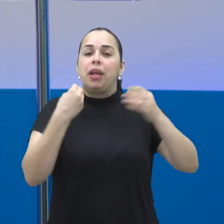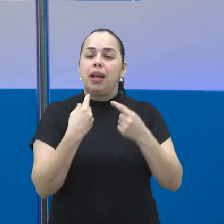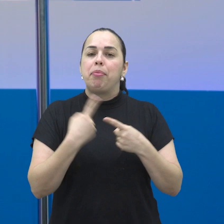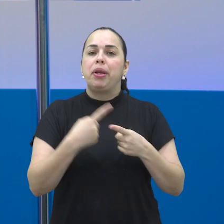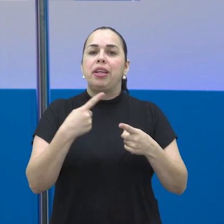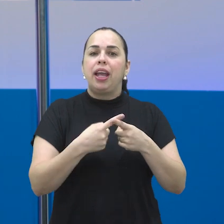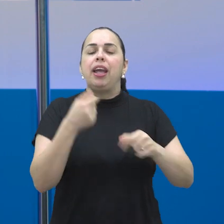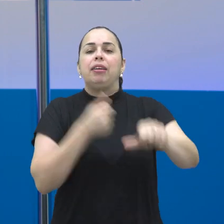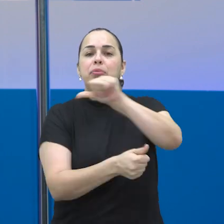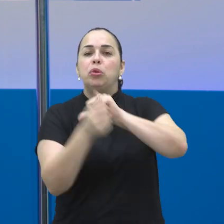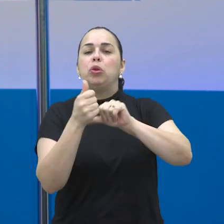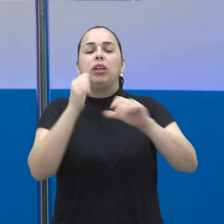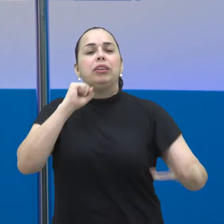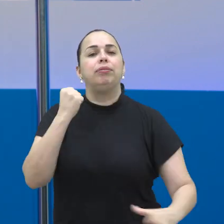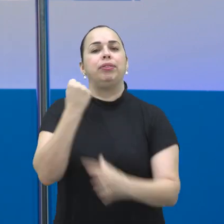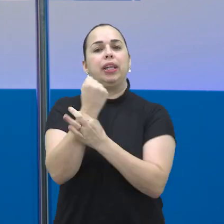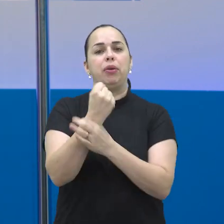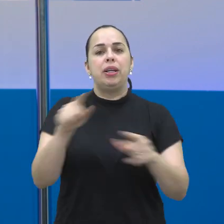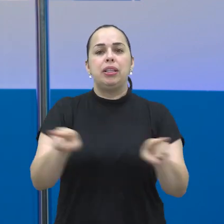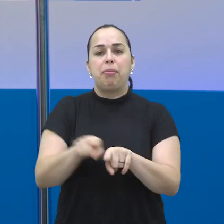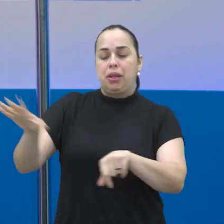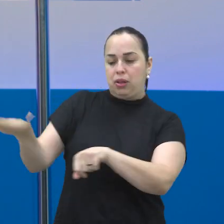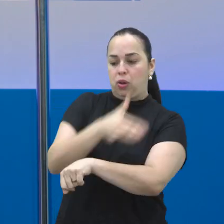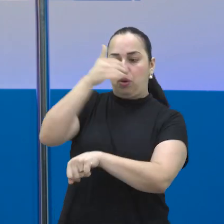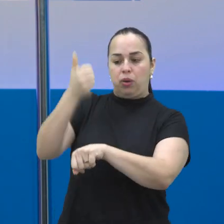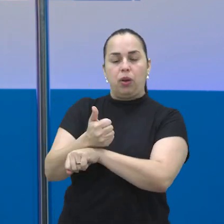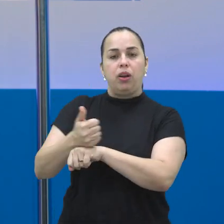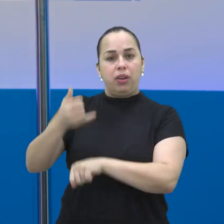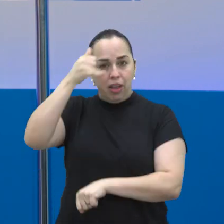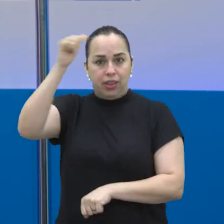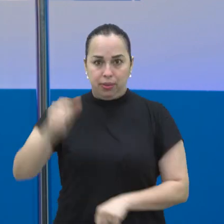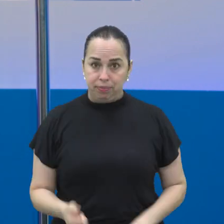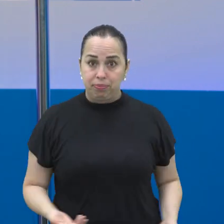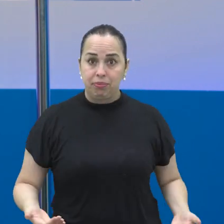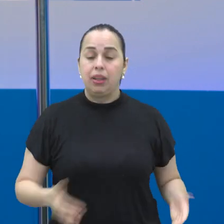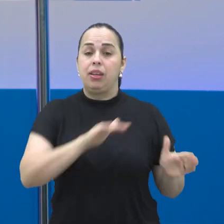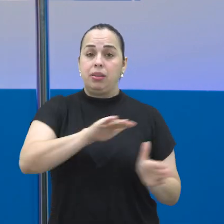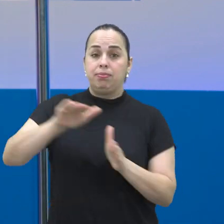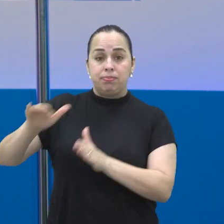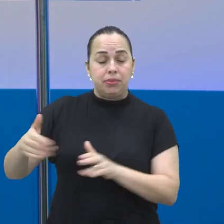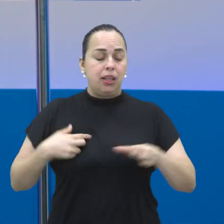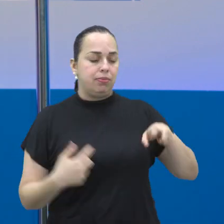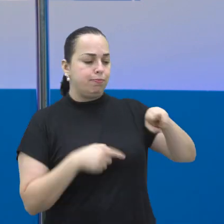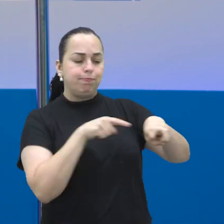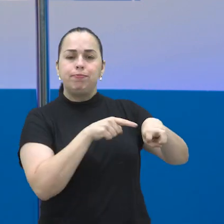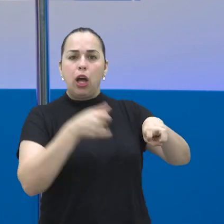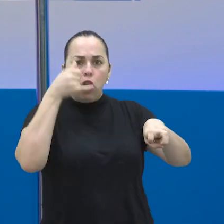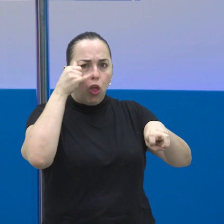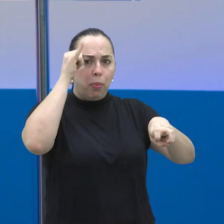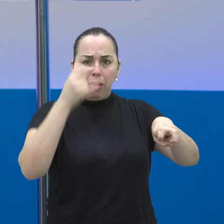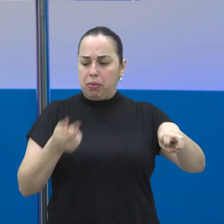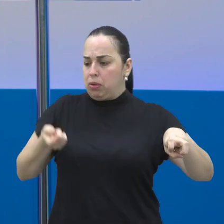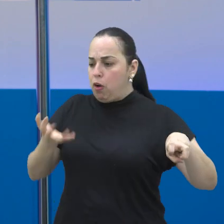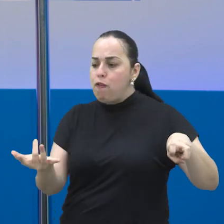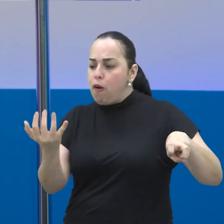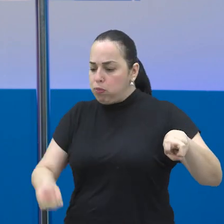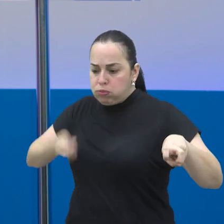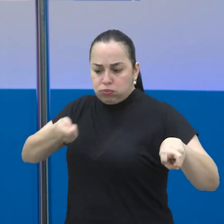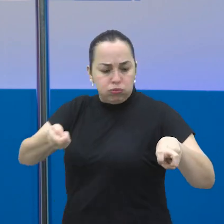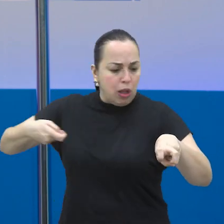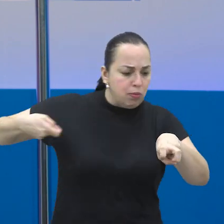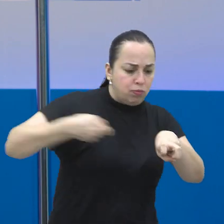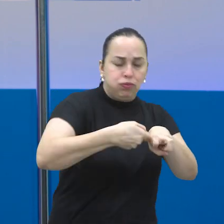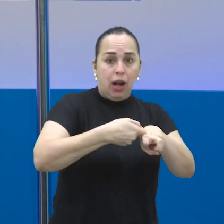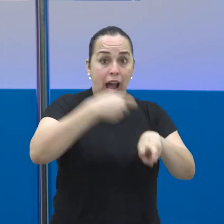seguras e evitar fraudes. E a prática de marcar o bovino com fogo para identificar a vacinação não é mais obrigatória